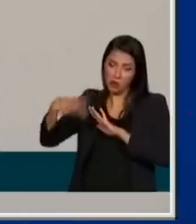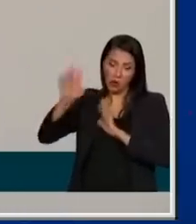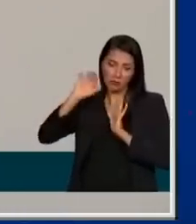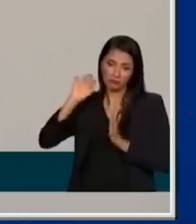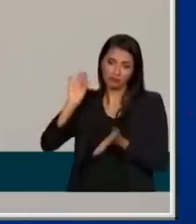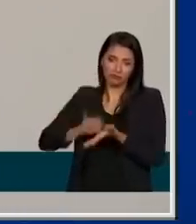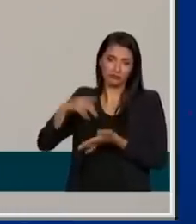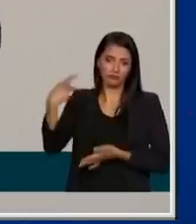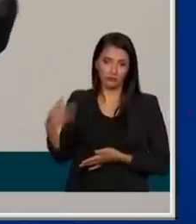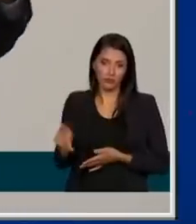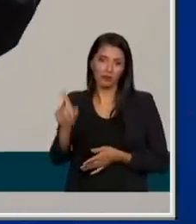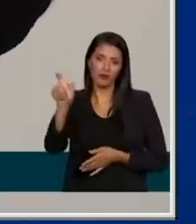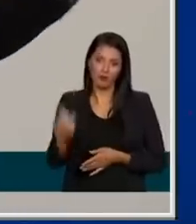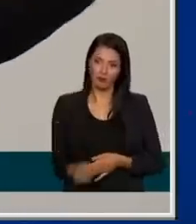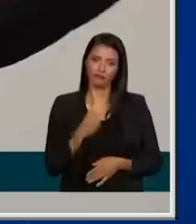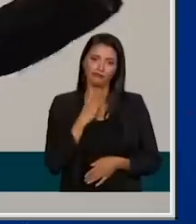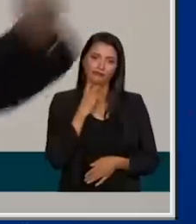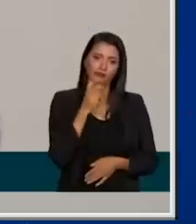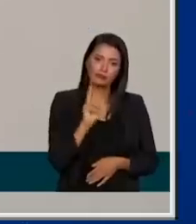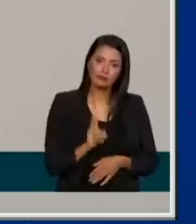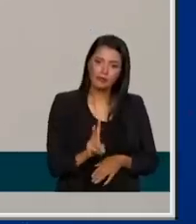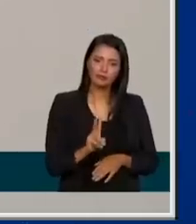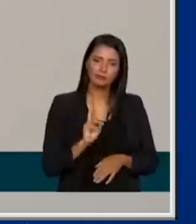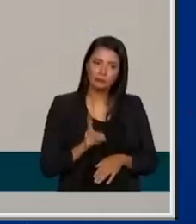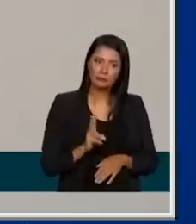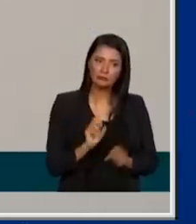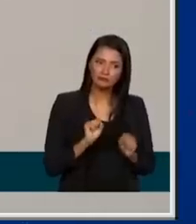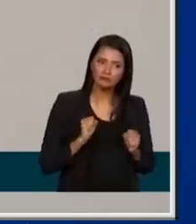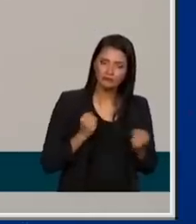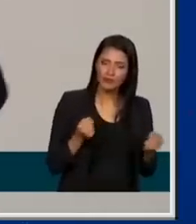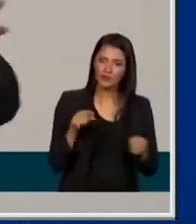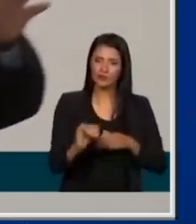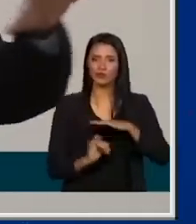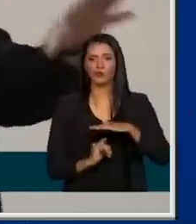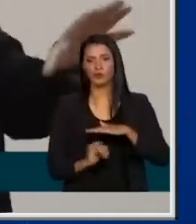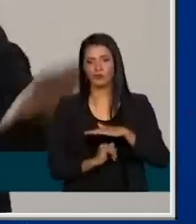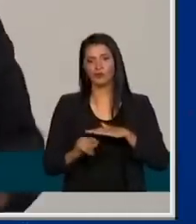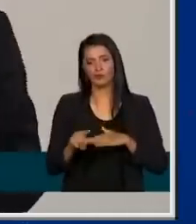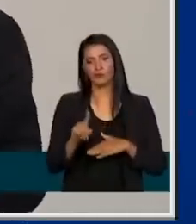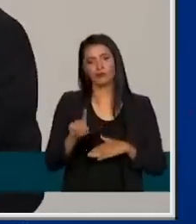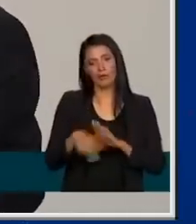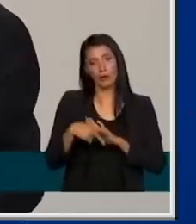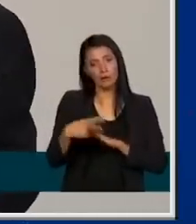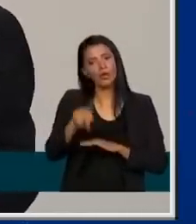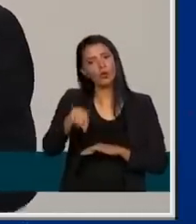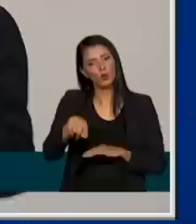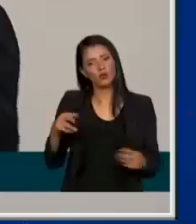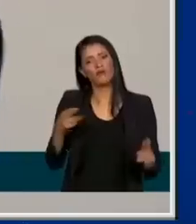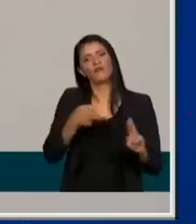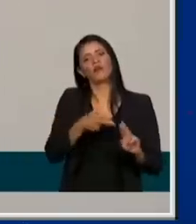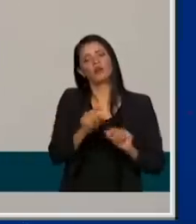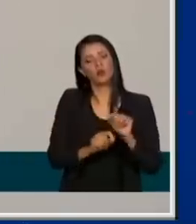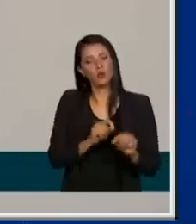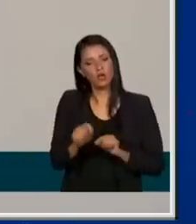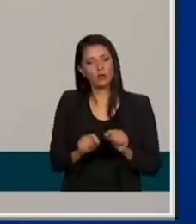gostam sempre aí nestas nessa militância de redes sociais para manter o engajamento porque eles